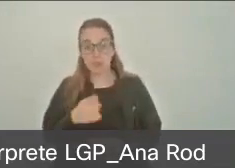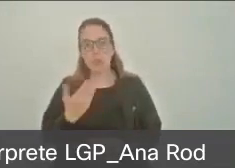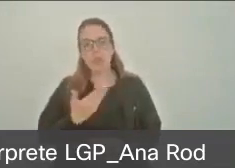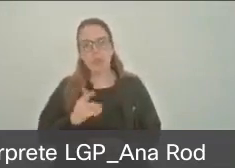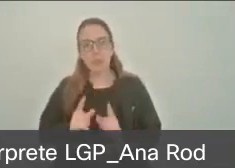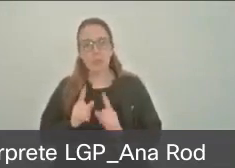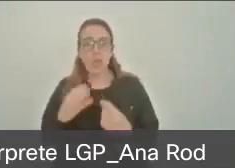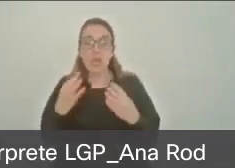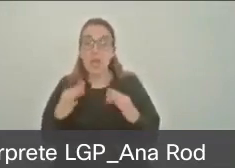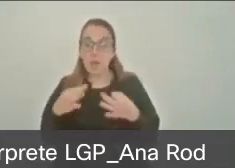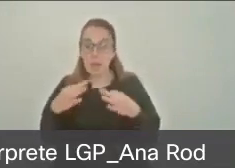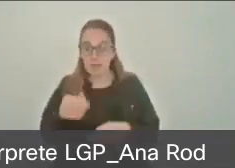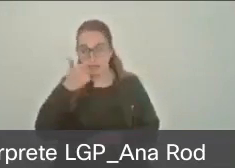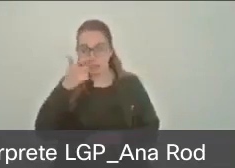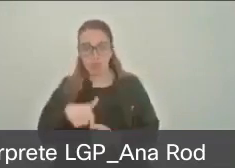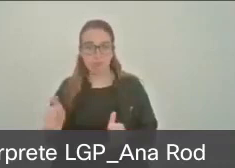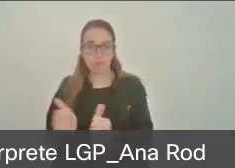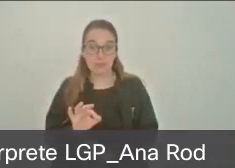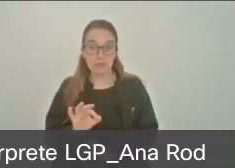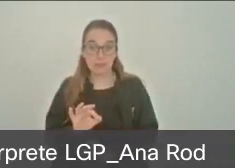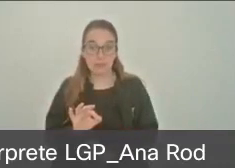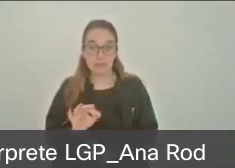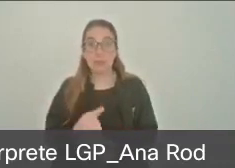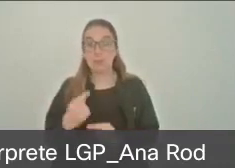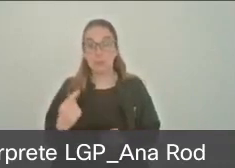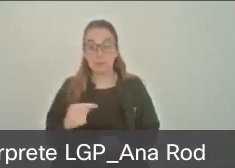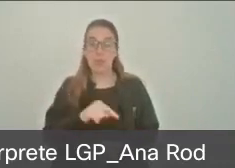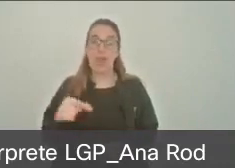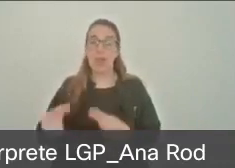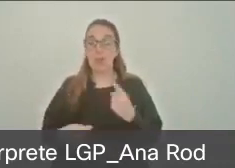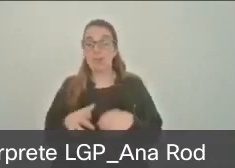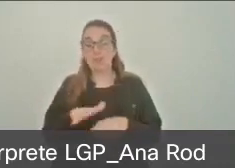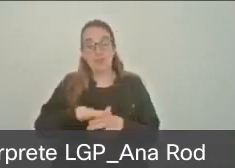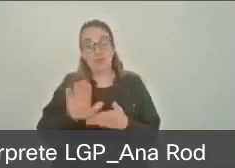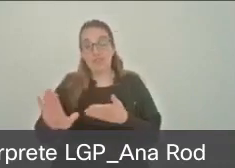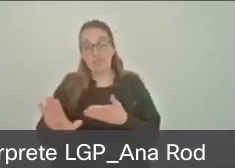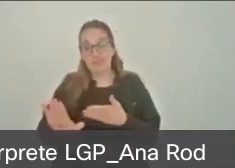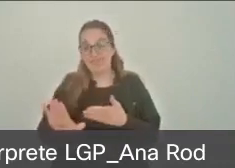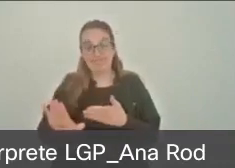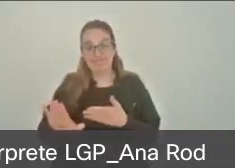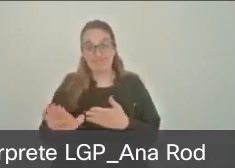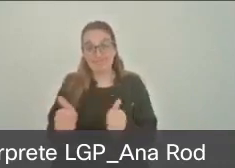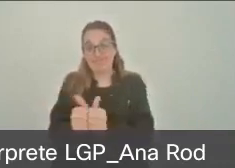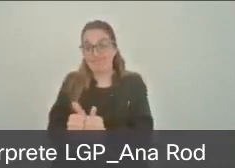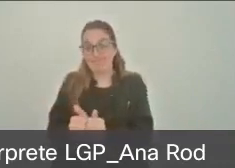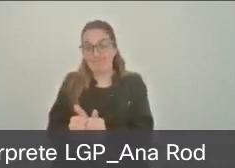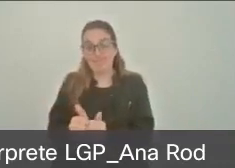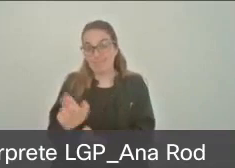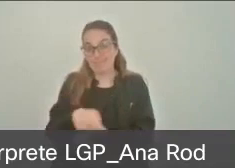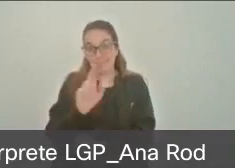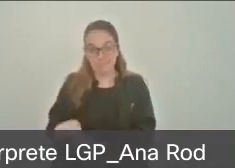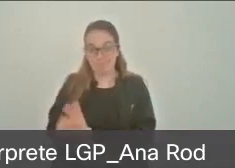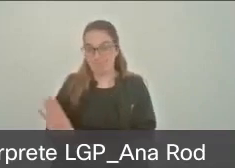ser acompanhado. E é assim porque existem exceções, ou seja, situações em que o acompanhamento não é